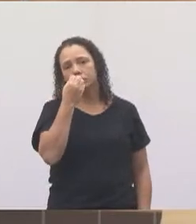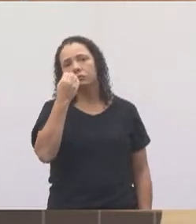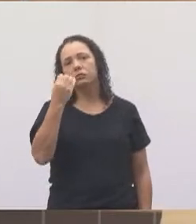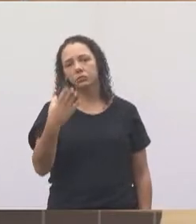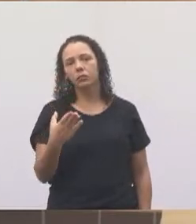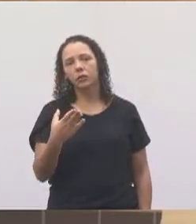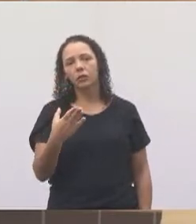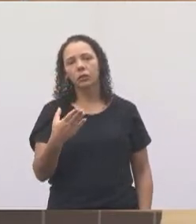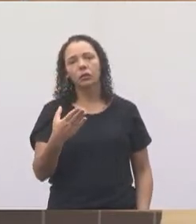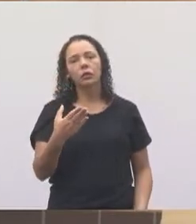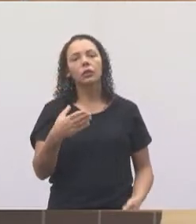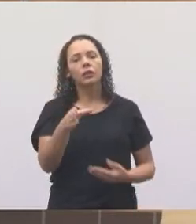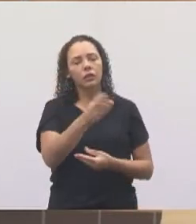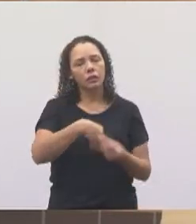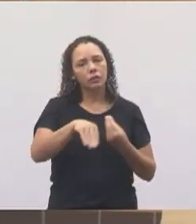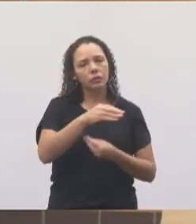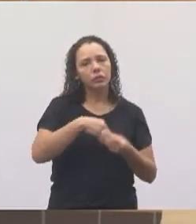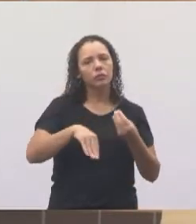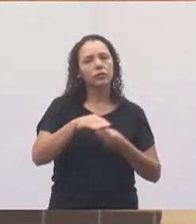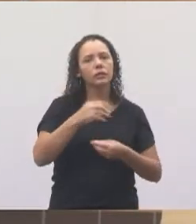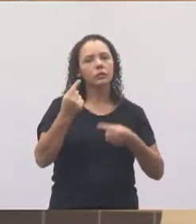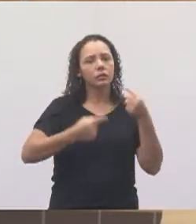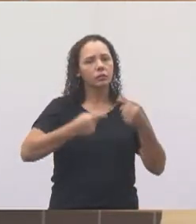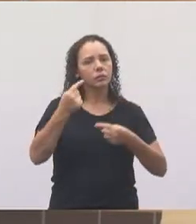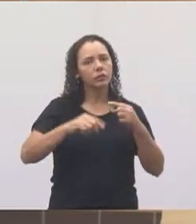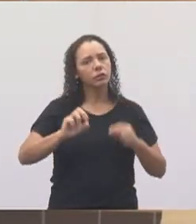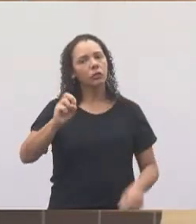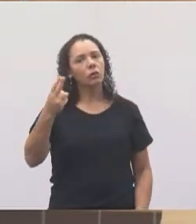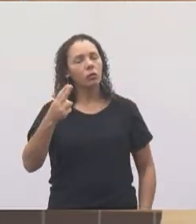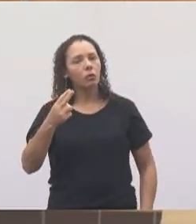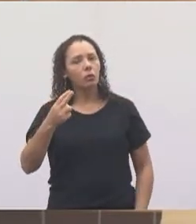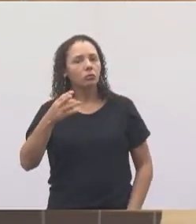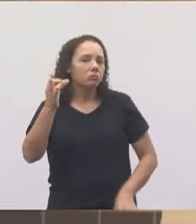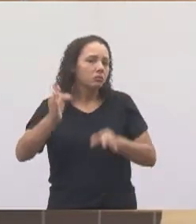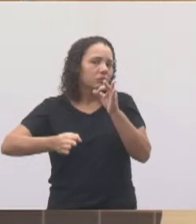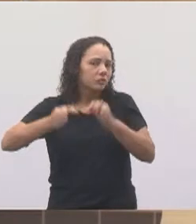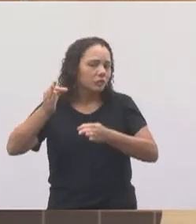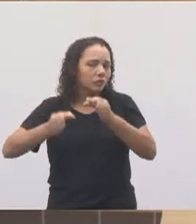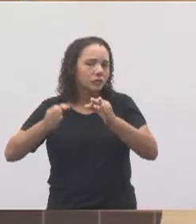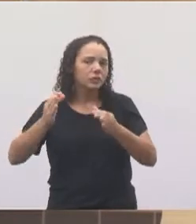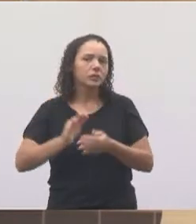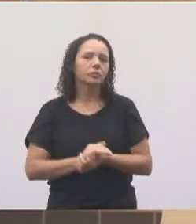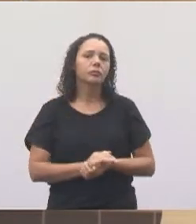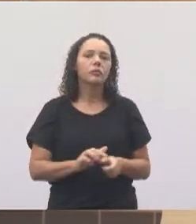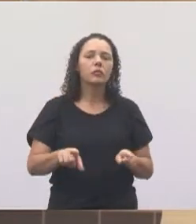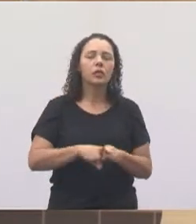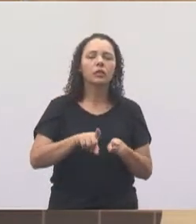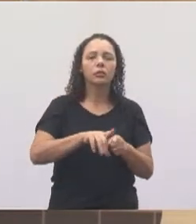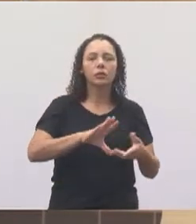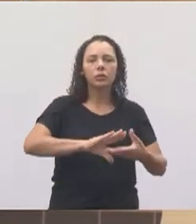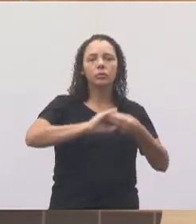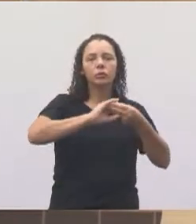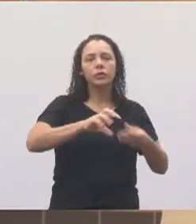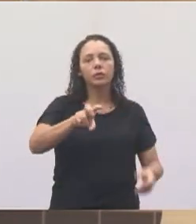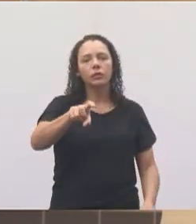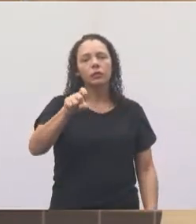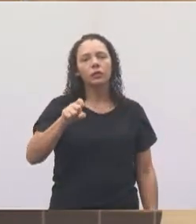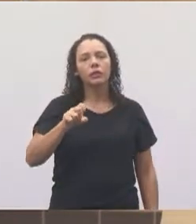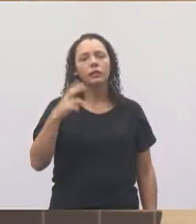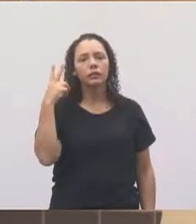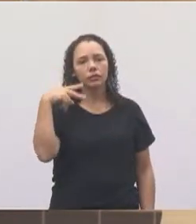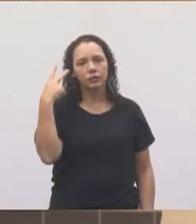na política ou no meio jurídico. Parabéns. Quero cumprimentar também o Dario Burro, que está aqui, ex-vereador dessa casa,